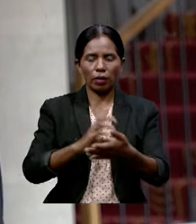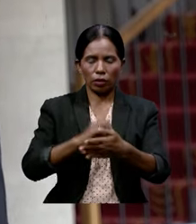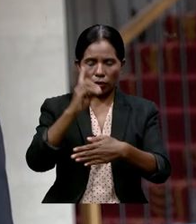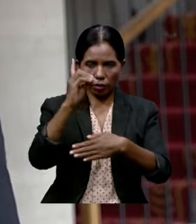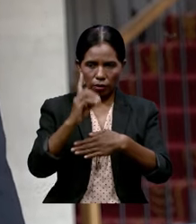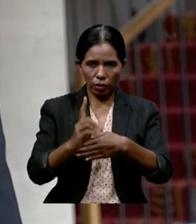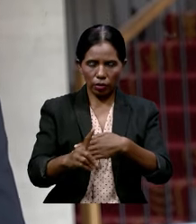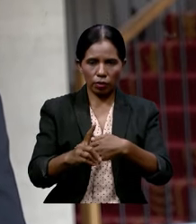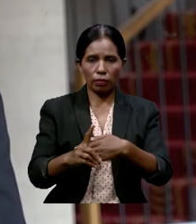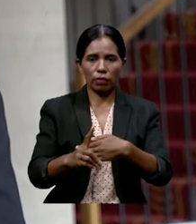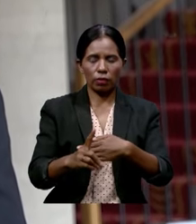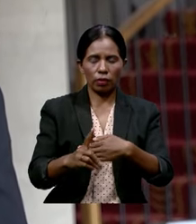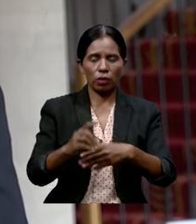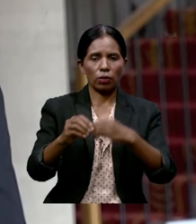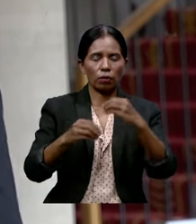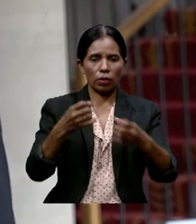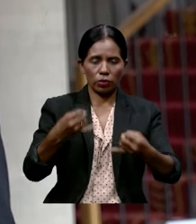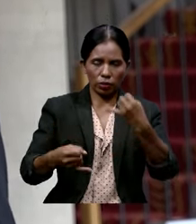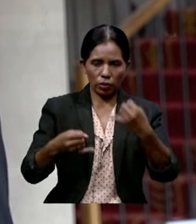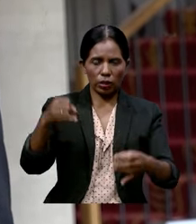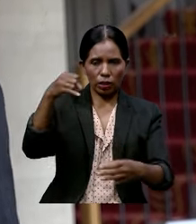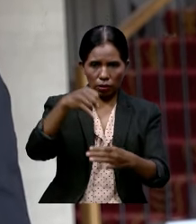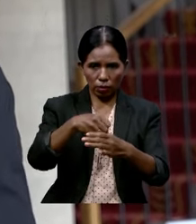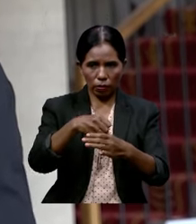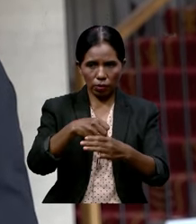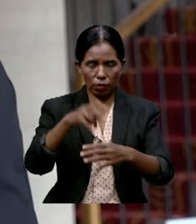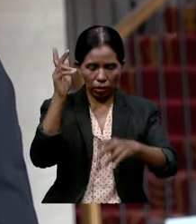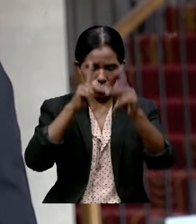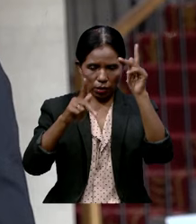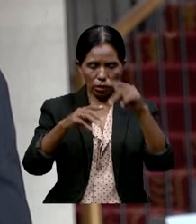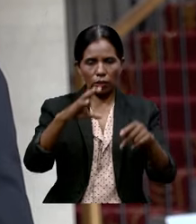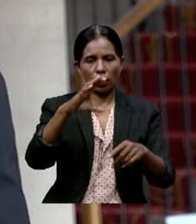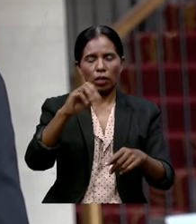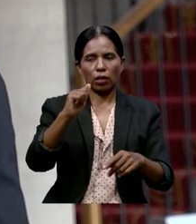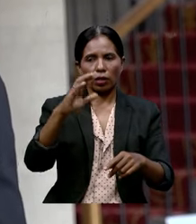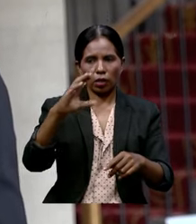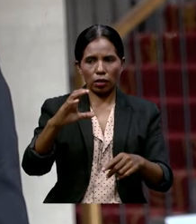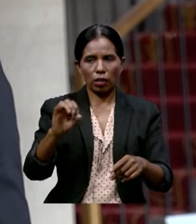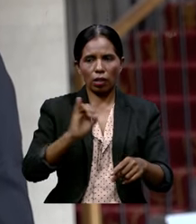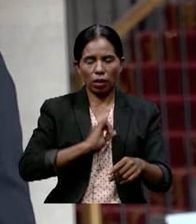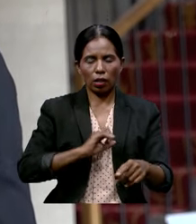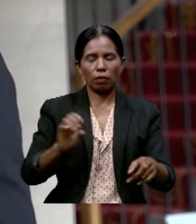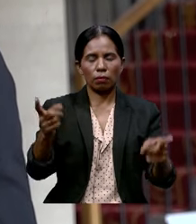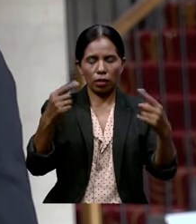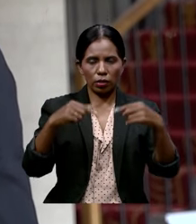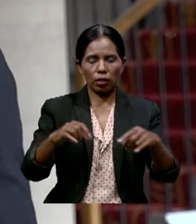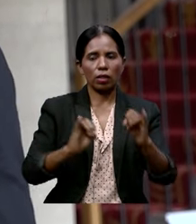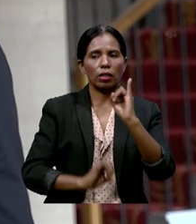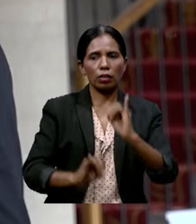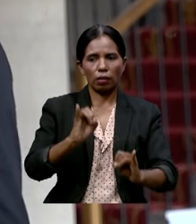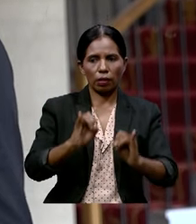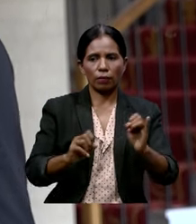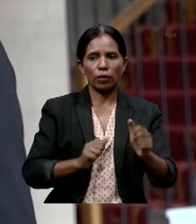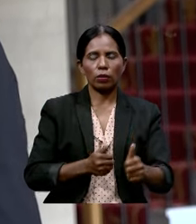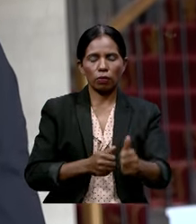desenvolvimento setor justiça nia incluímos caso ka nia ao mai nesse indivíduo representação Roma baseava